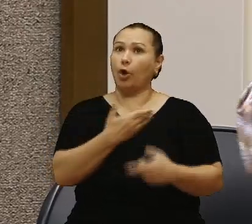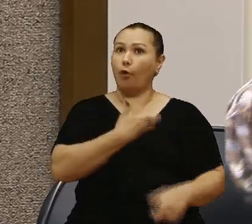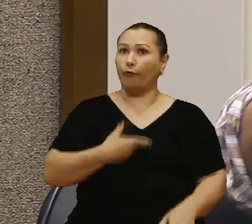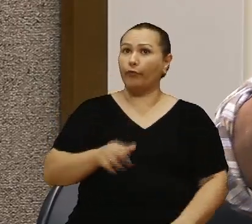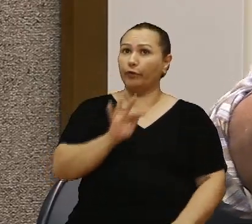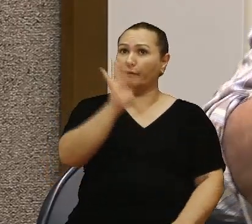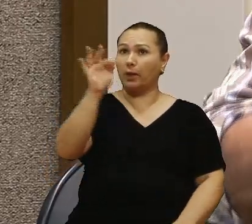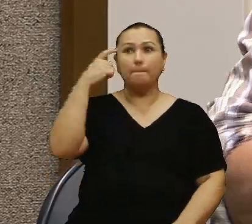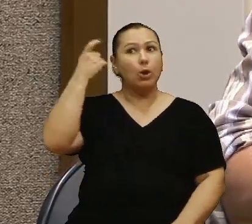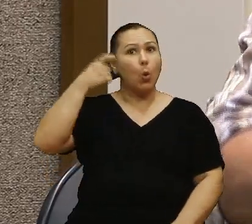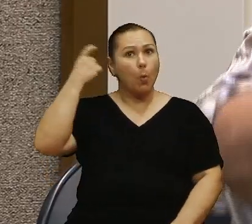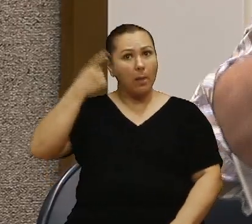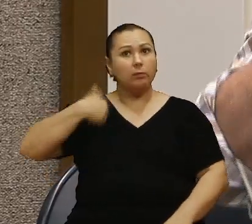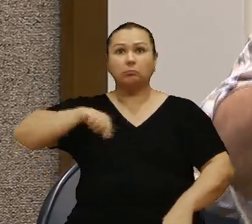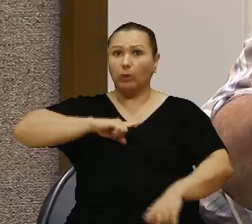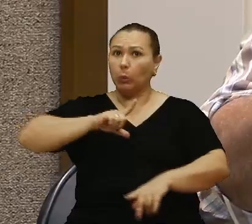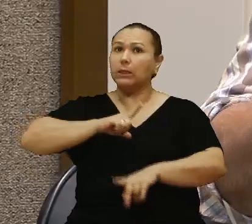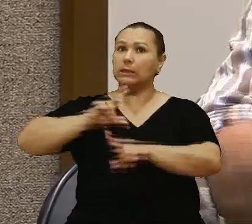está preocupado